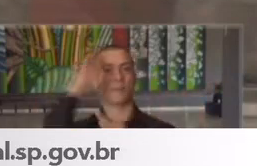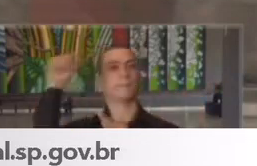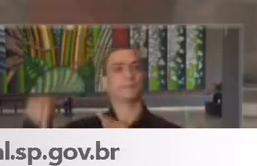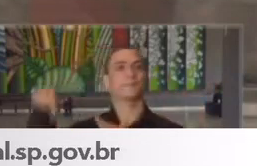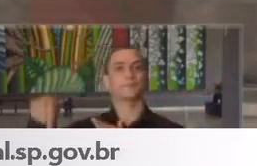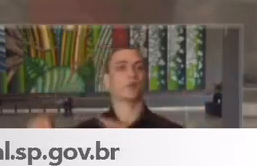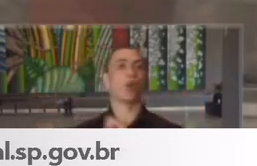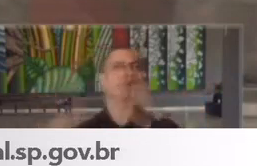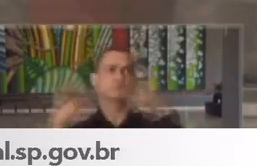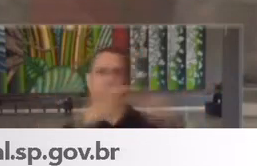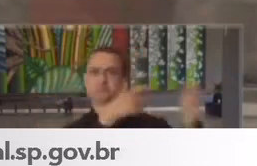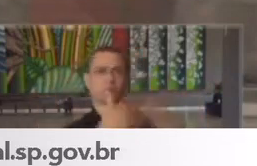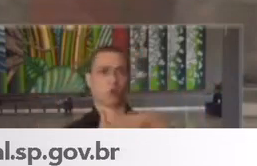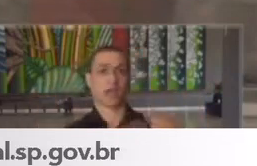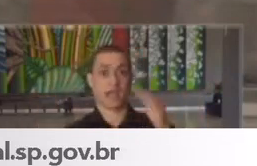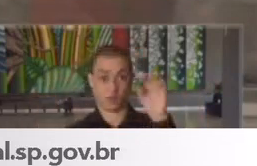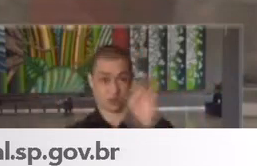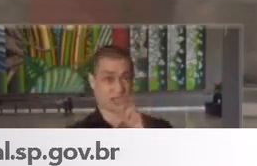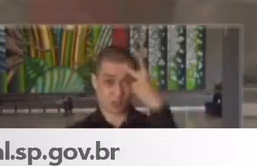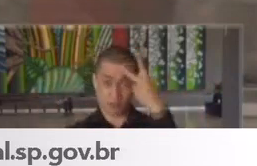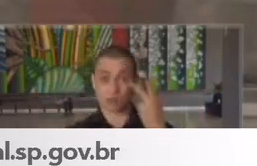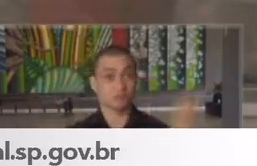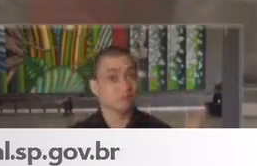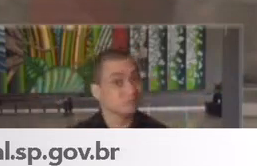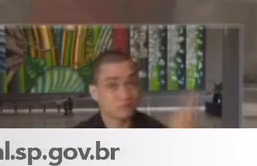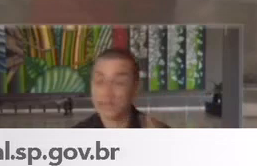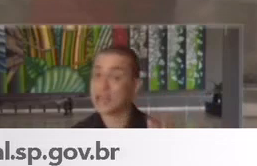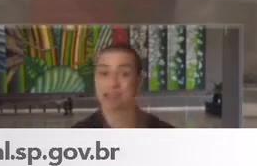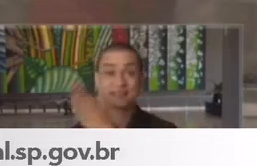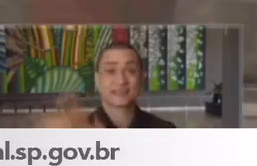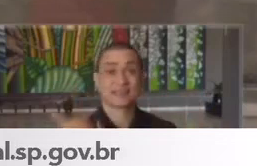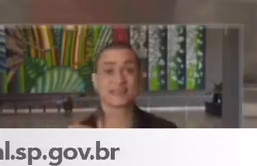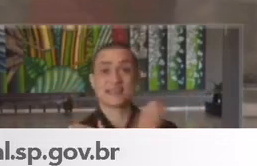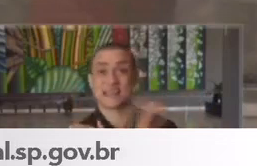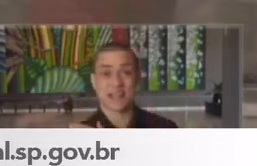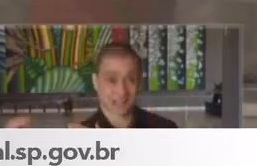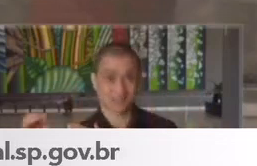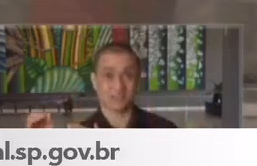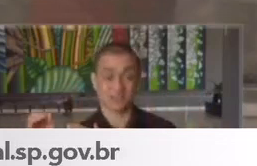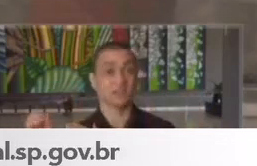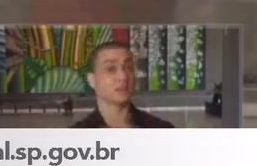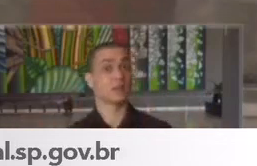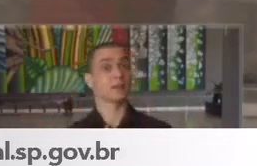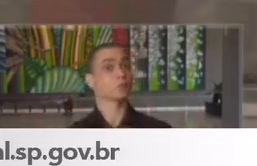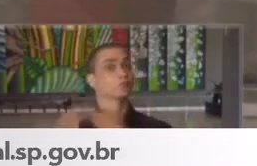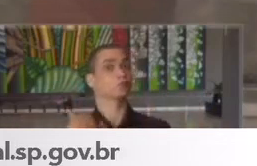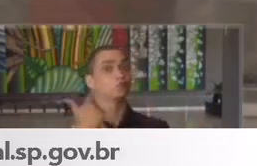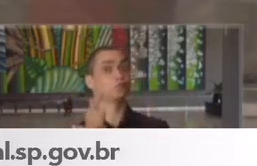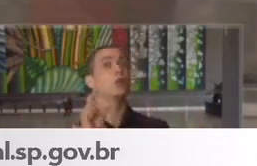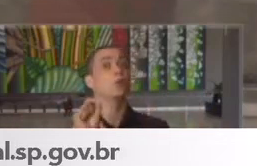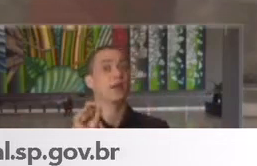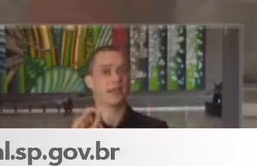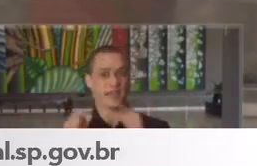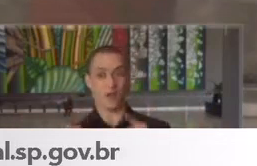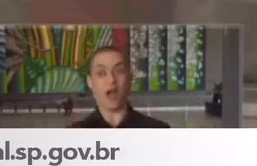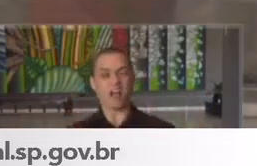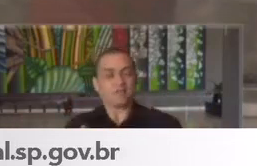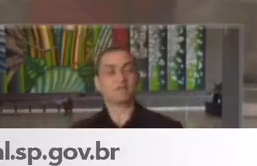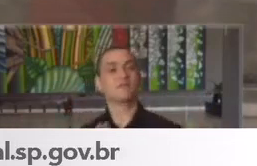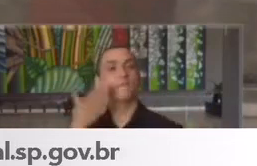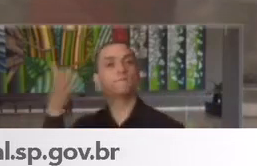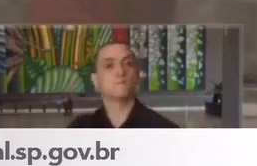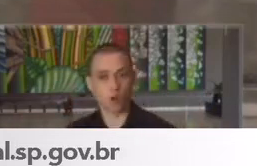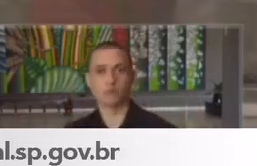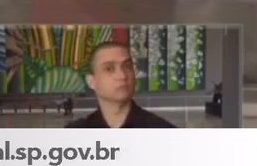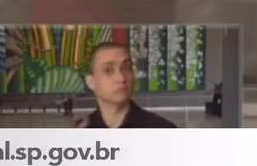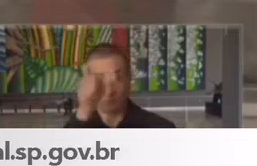outro lugar no estado de São Paulo. É um ato de irresponsabilidade, assim como é um ato de irresponsabilidade você participar disso. Peço